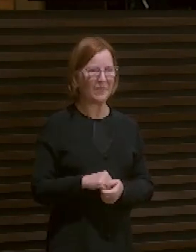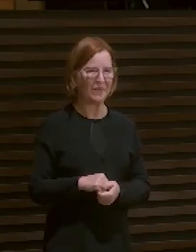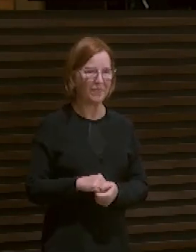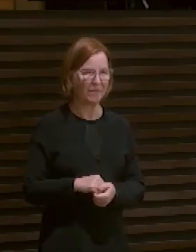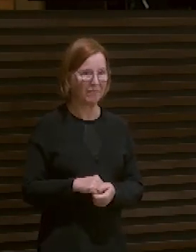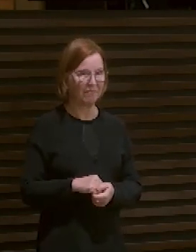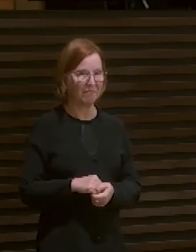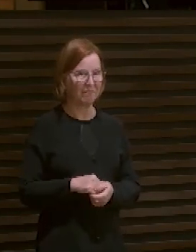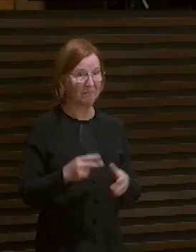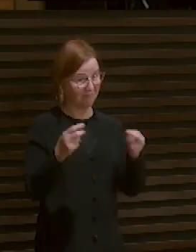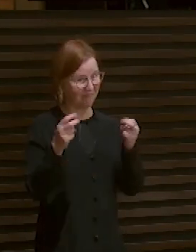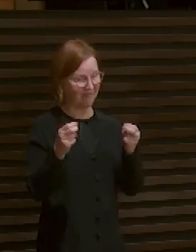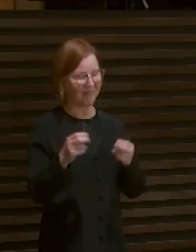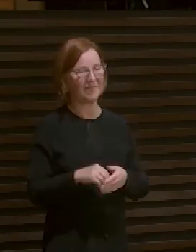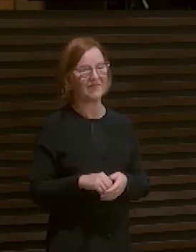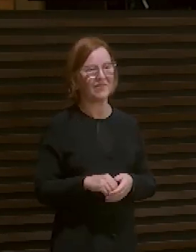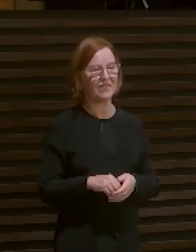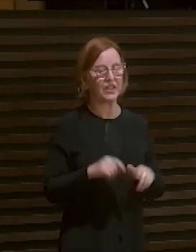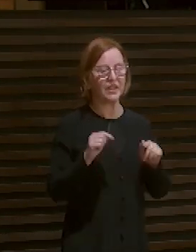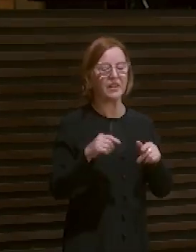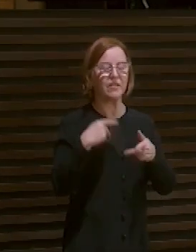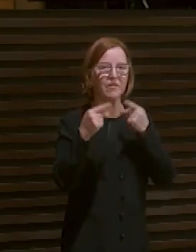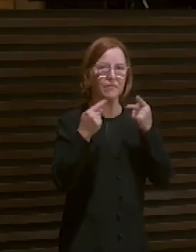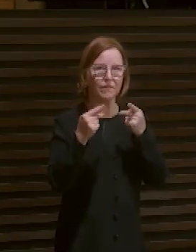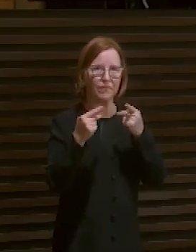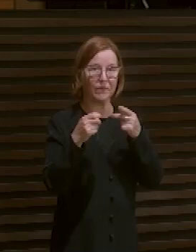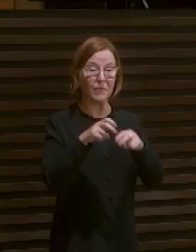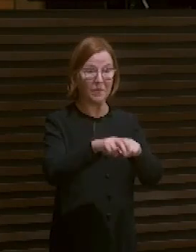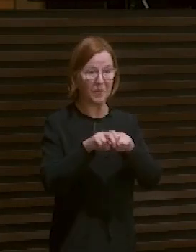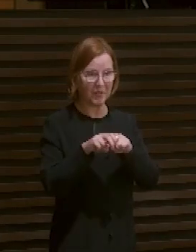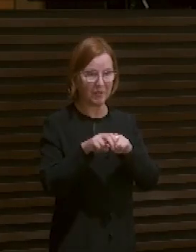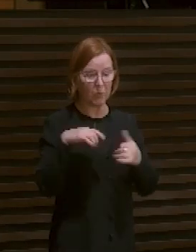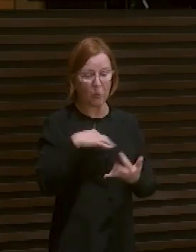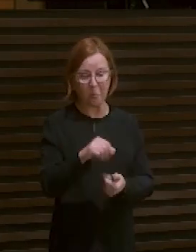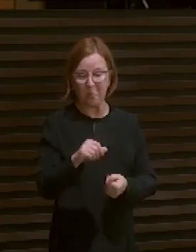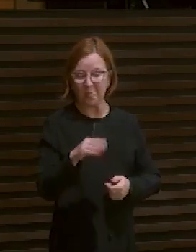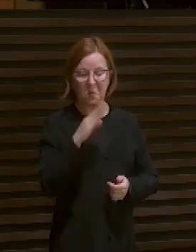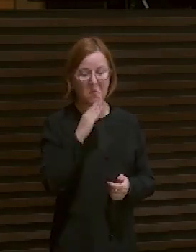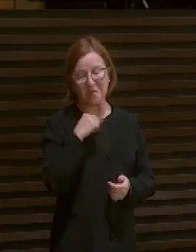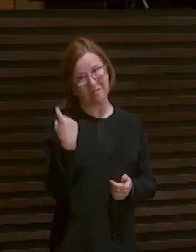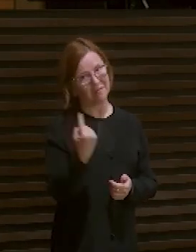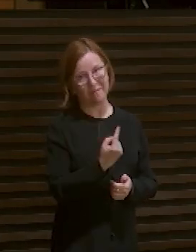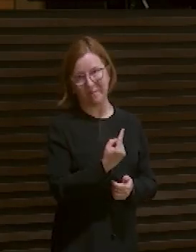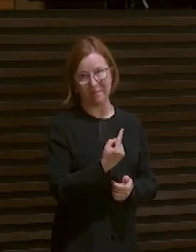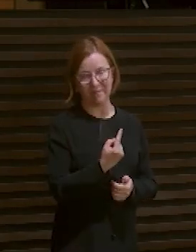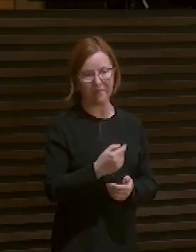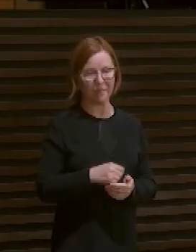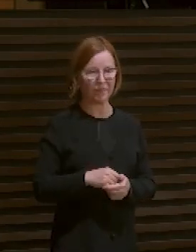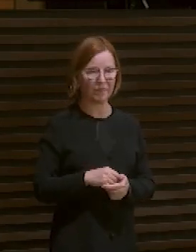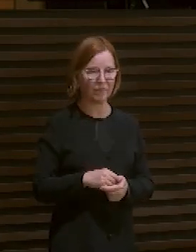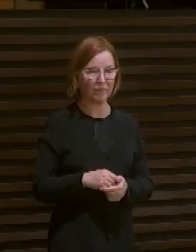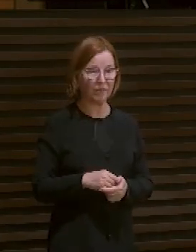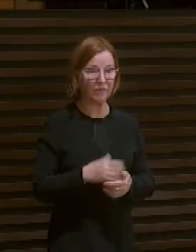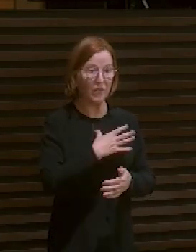Está vendo? E aqui ele diz assim: por esta razão o mundo não nos conhece.